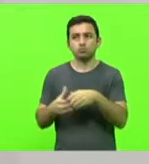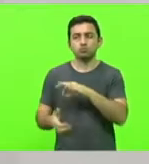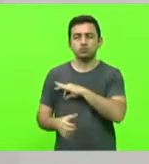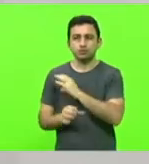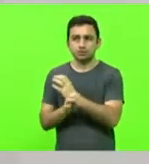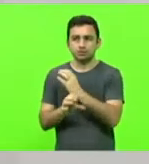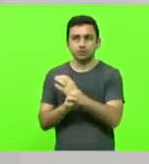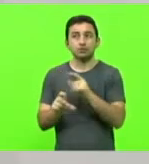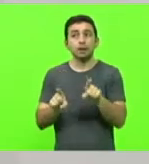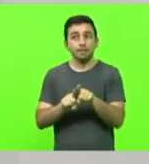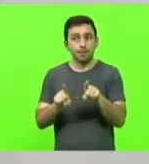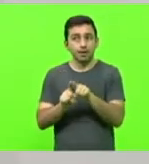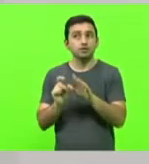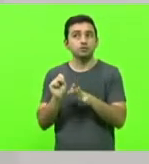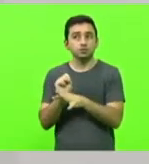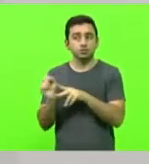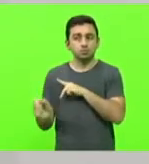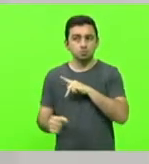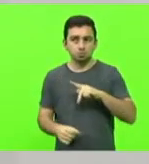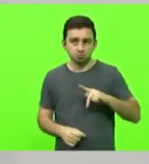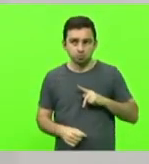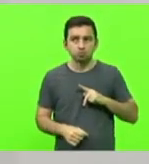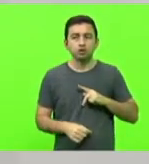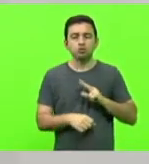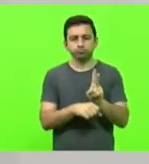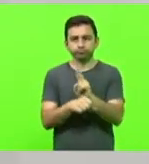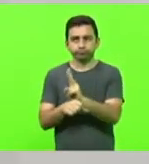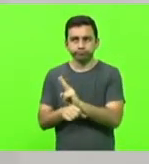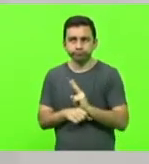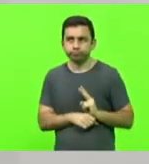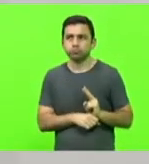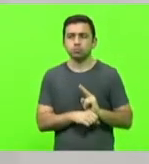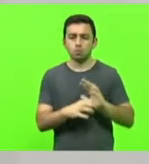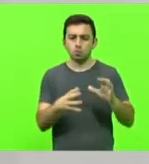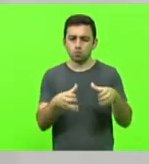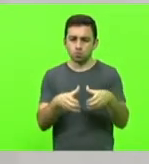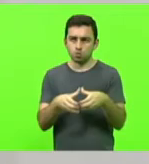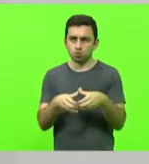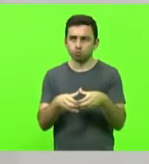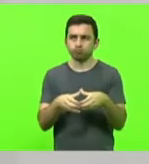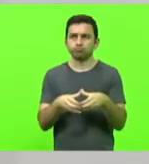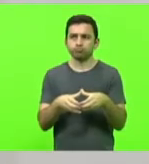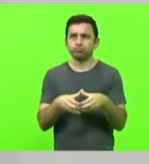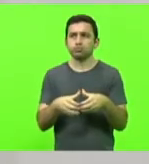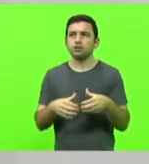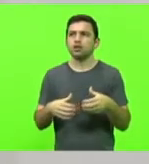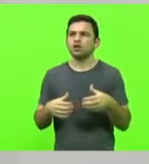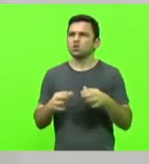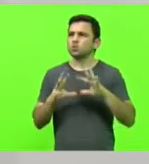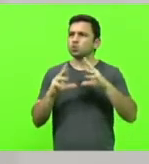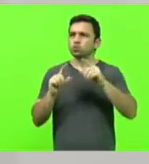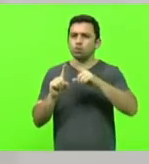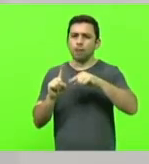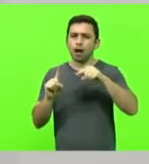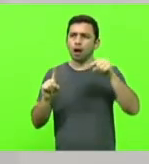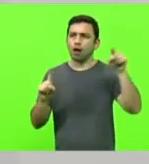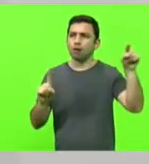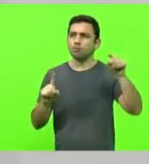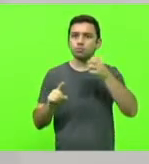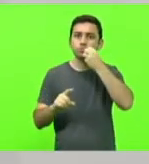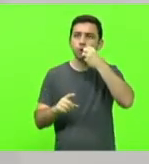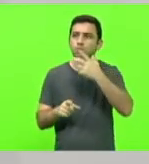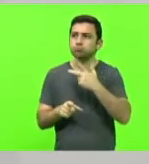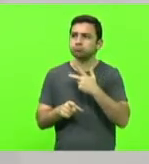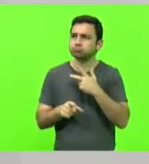Segurança Pública, chefiando todas as forças de segurança. Todos os números foram exitosos no